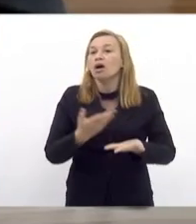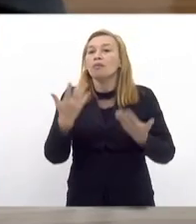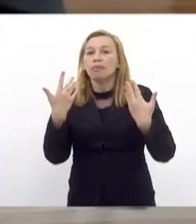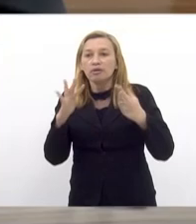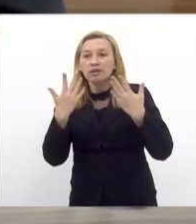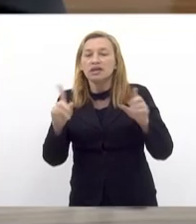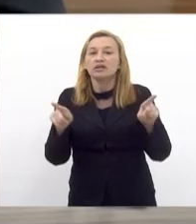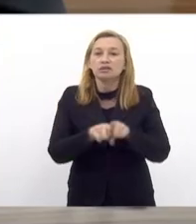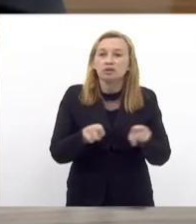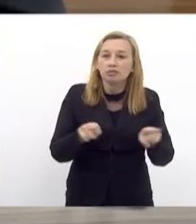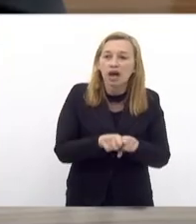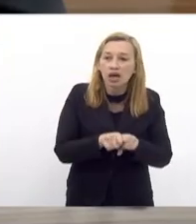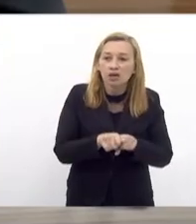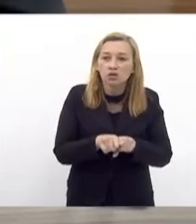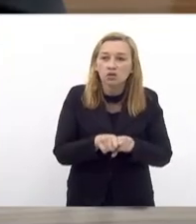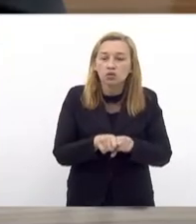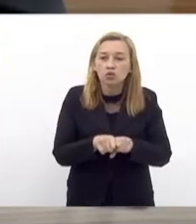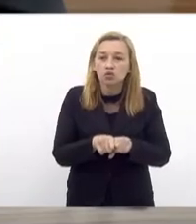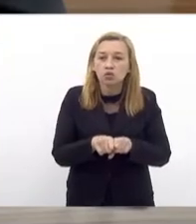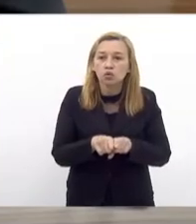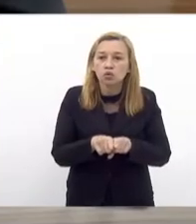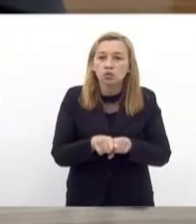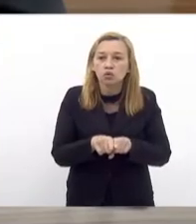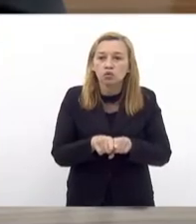parabenizar também aí o nosso